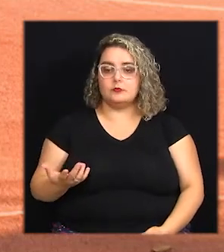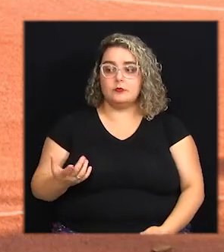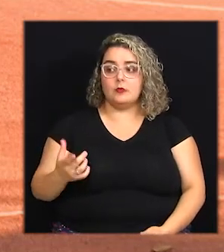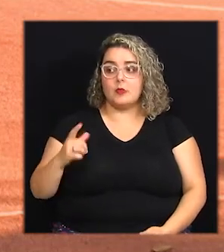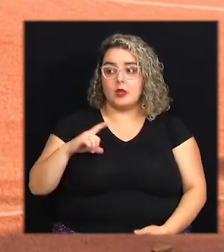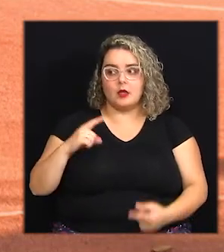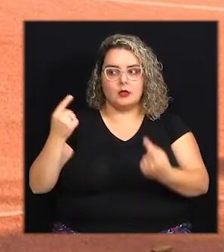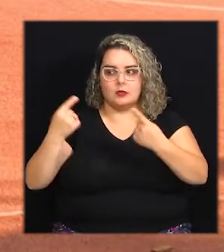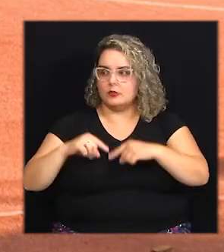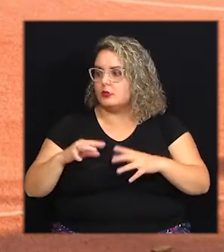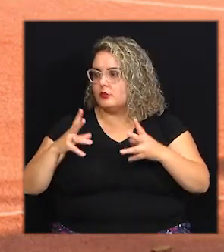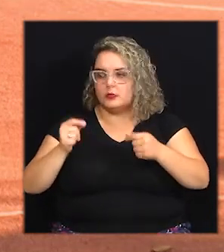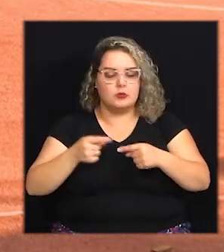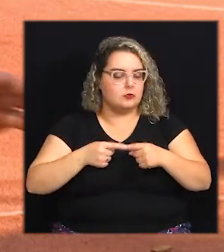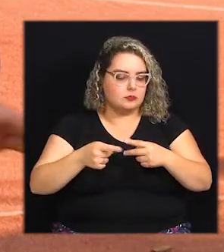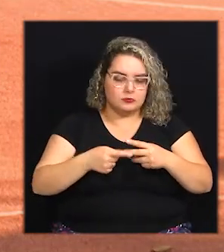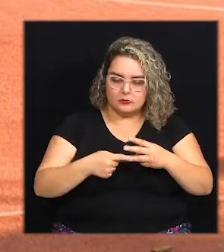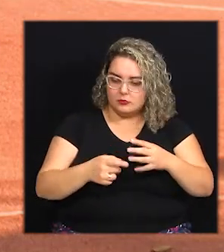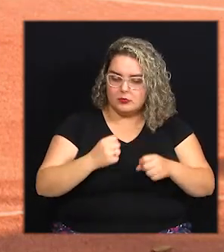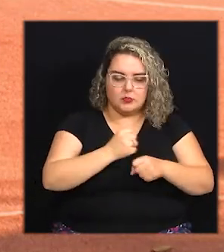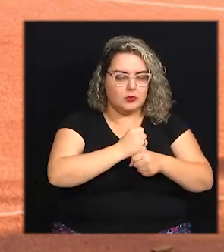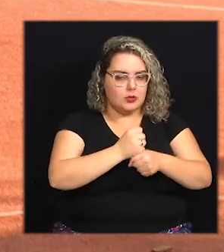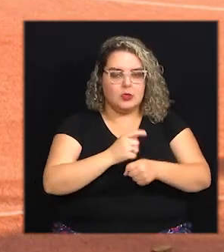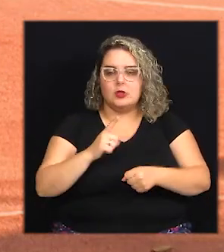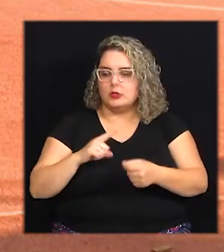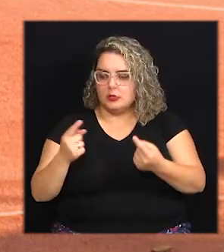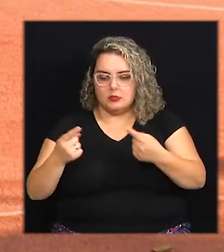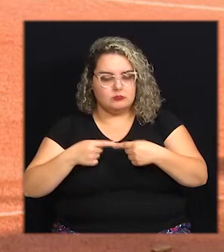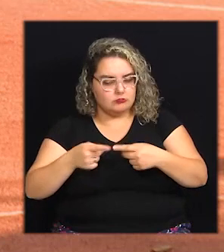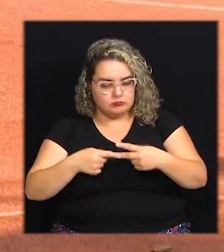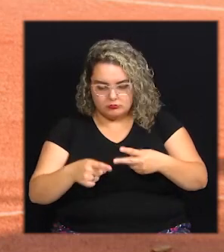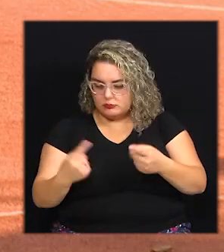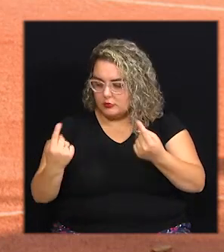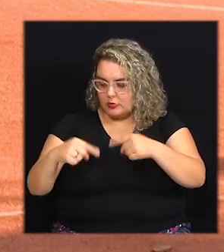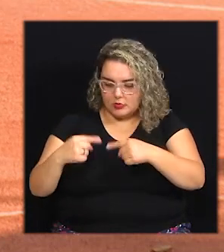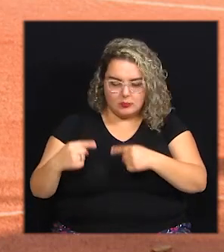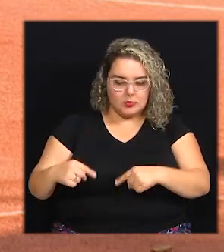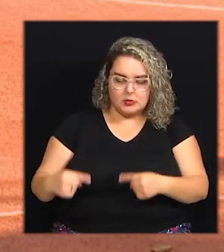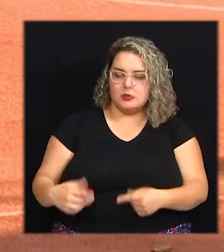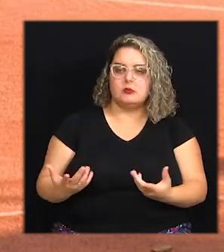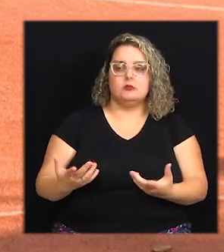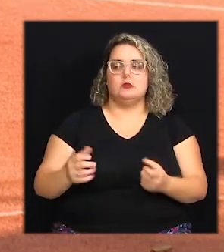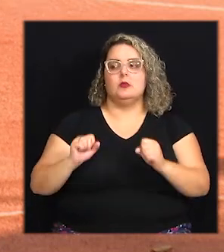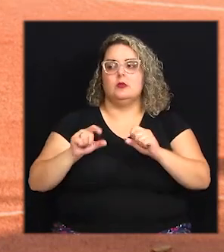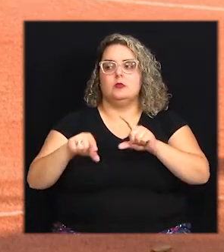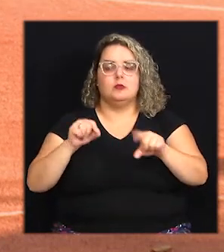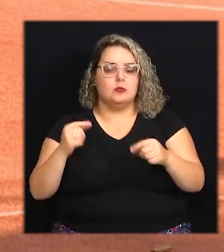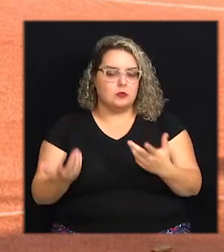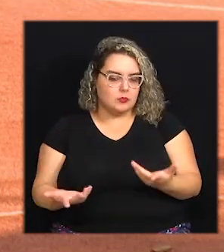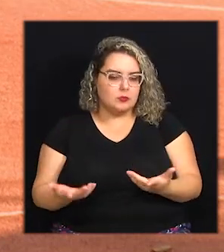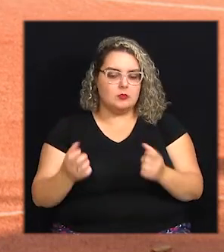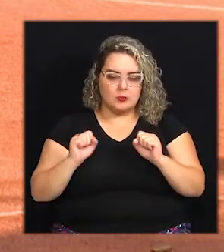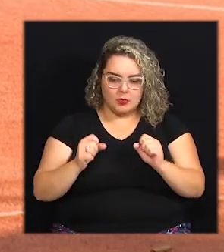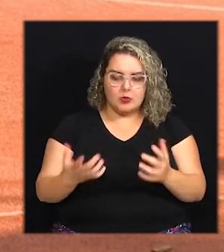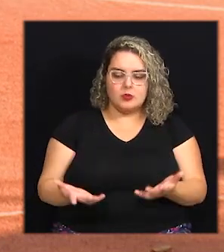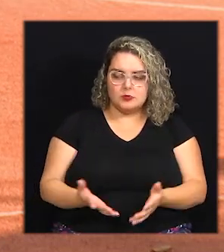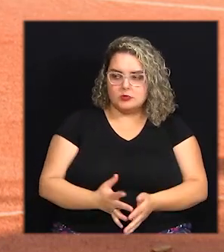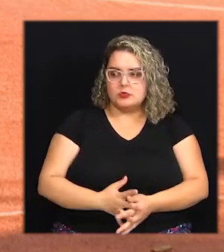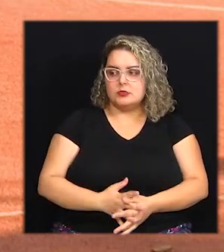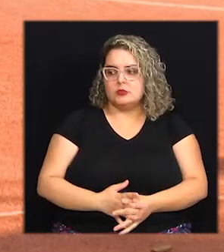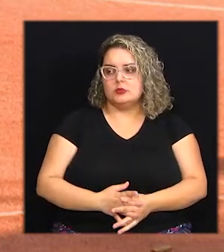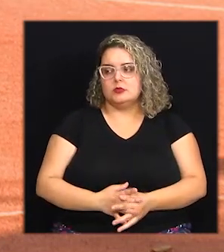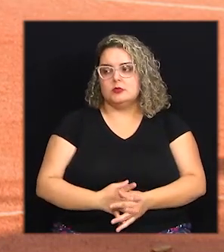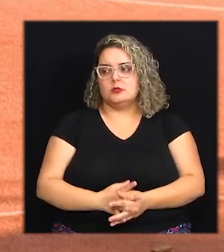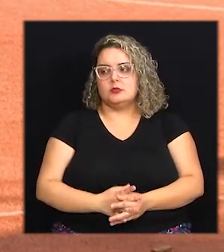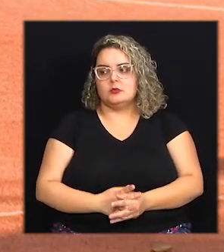tenho torneio toda semana no ano tem torneio, assim, e eu posso escolher